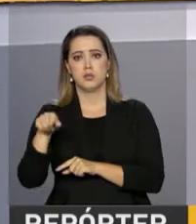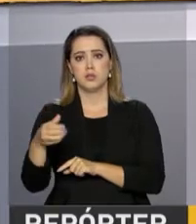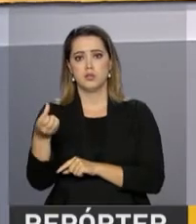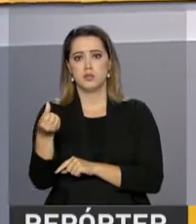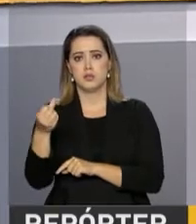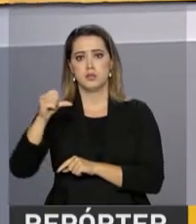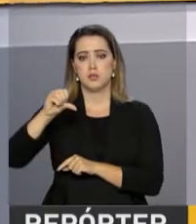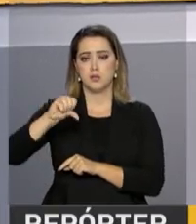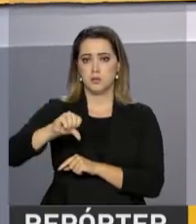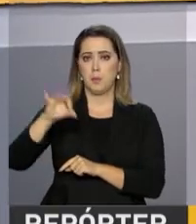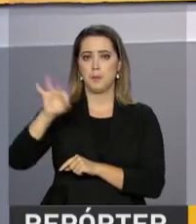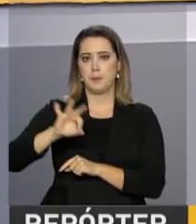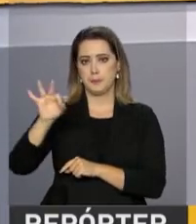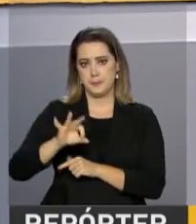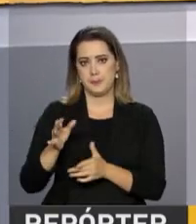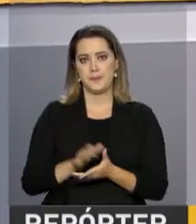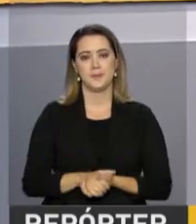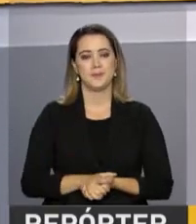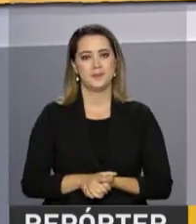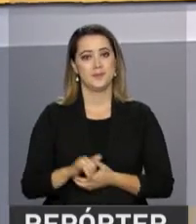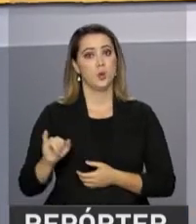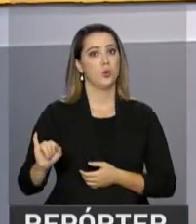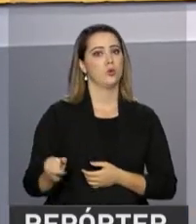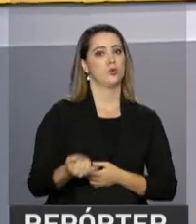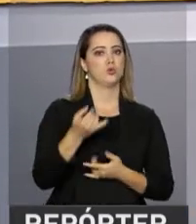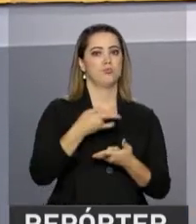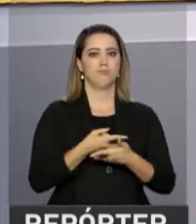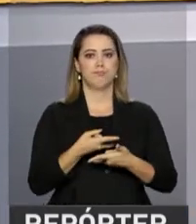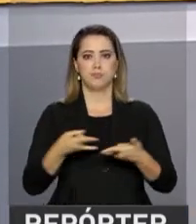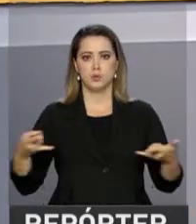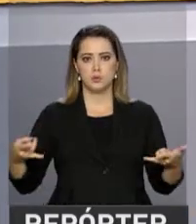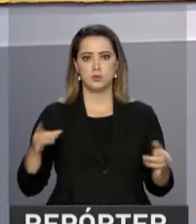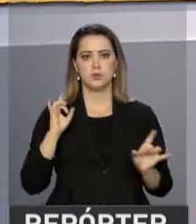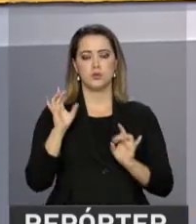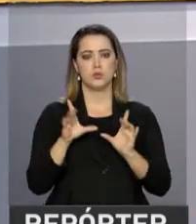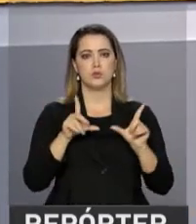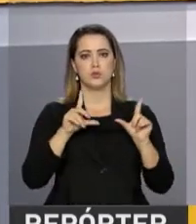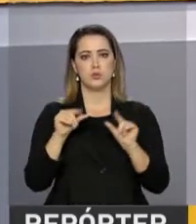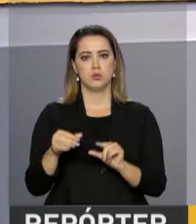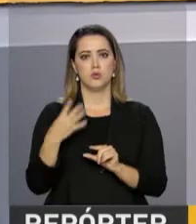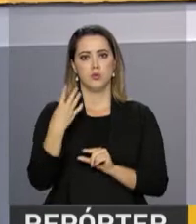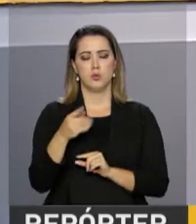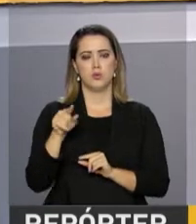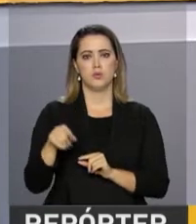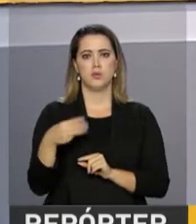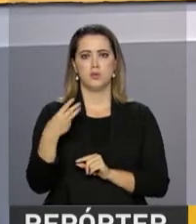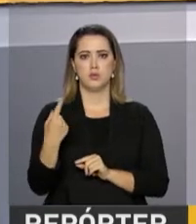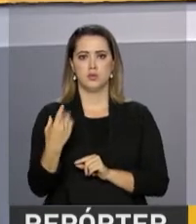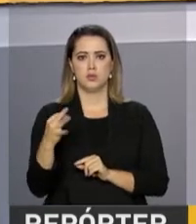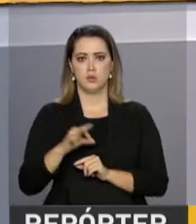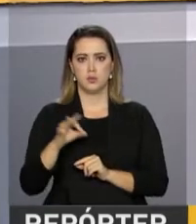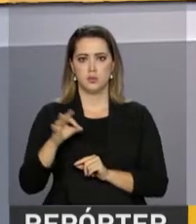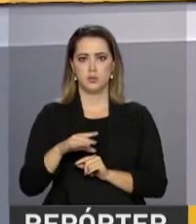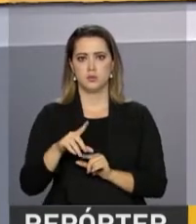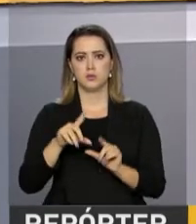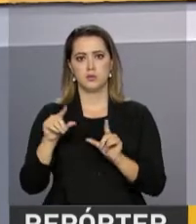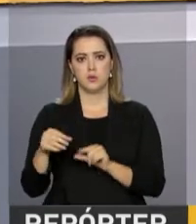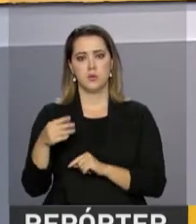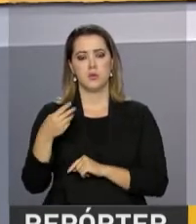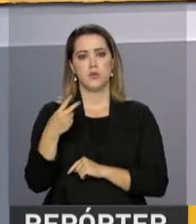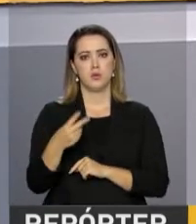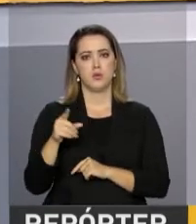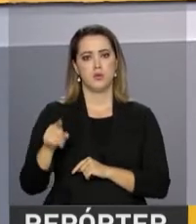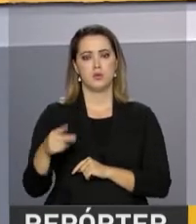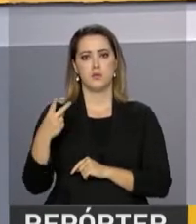110,60 e 9% já os juros do cheque especial caíram de 4,31 por cento para